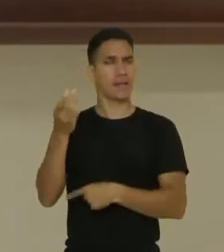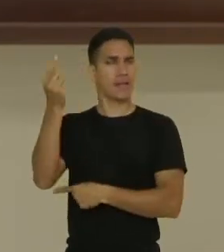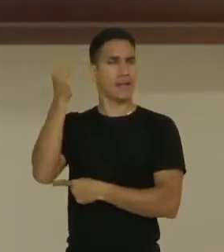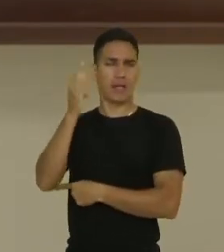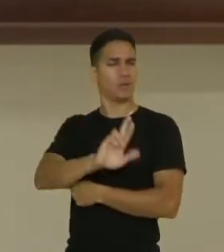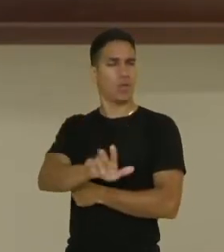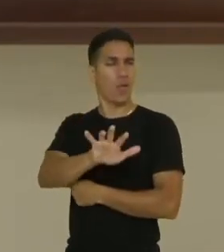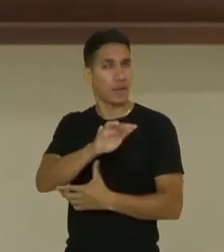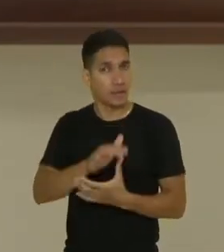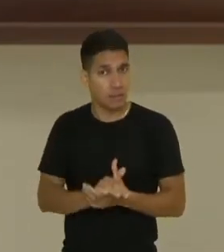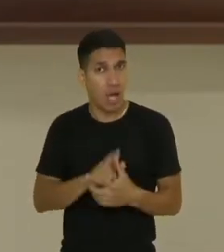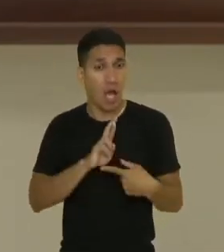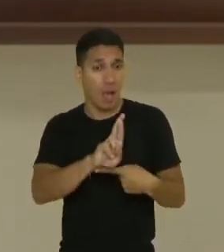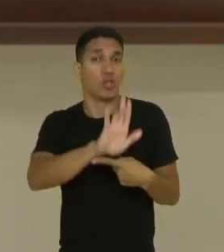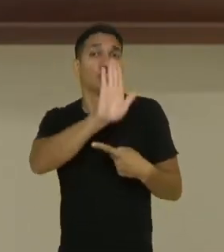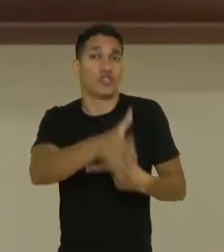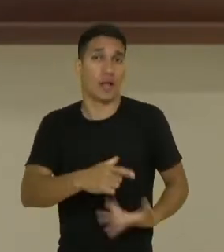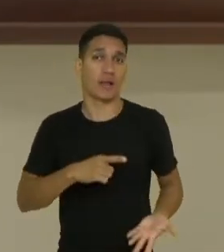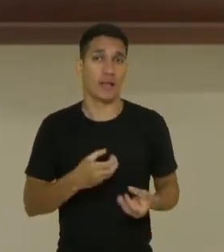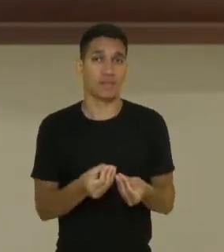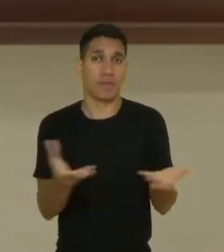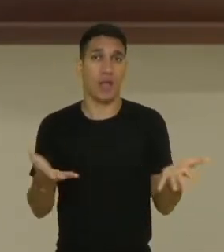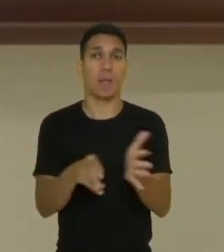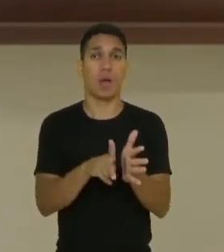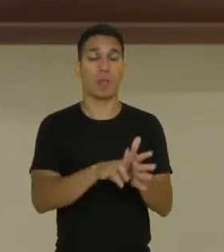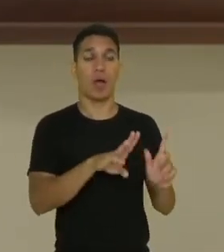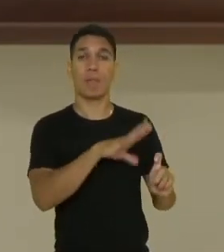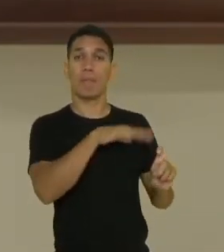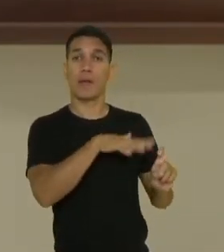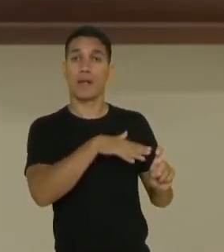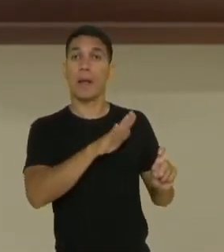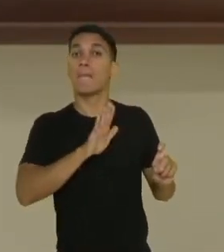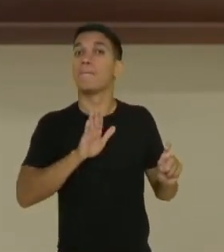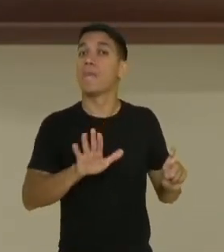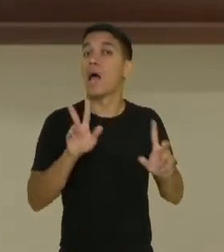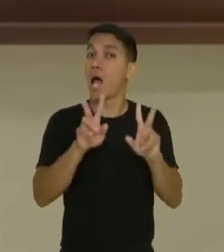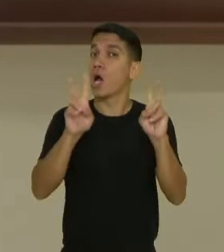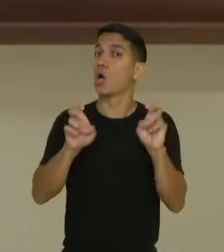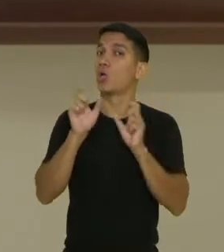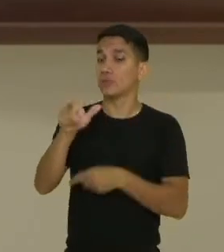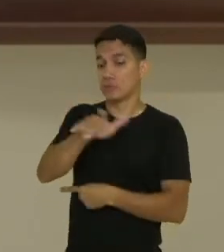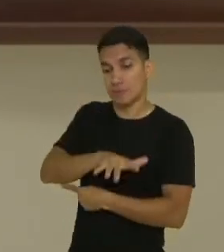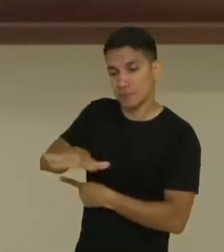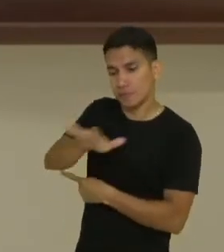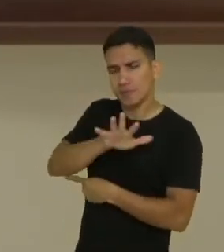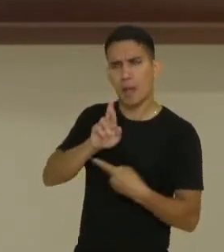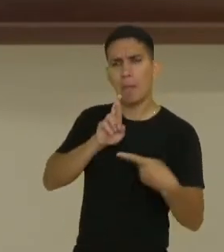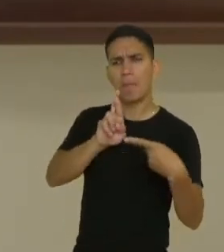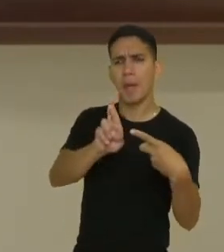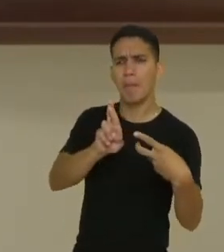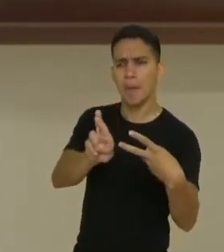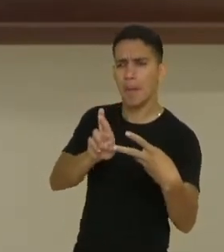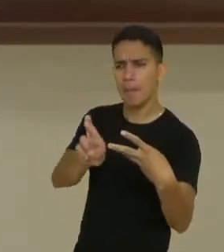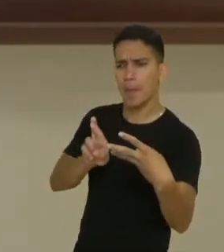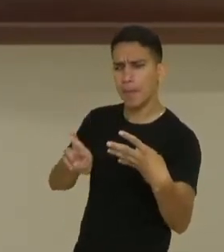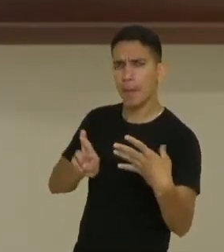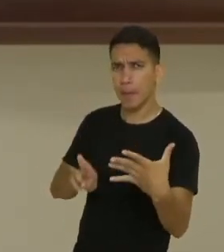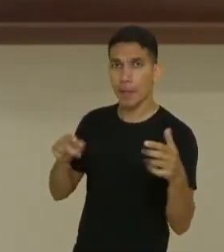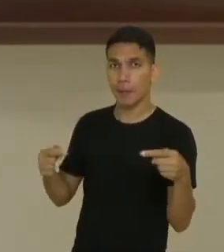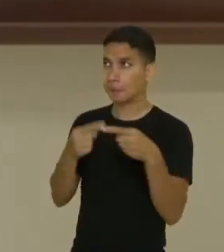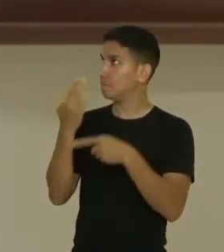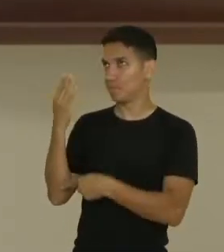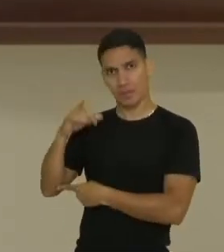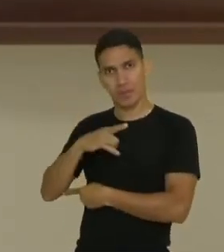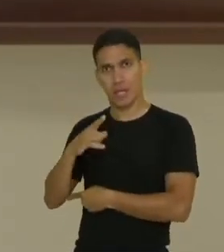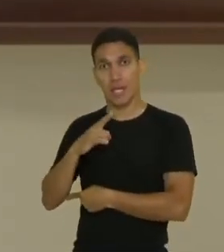As respostas já estavam dadas pela mitologia, mas a questão é, dentro daquelas respostas dadas, como diz ali o quadrinho,